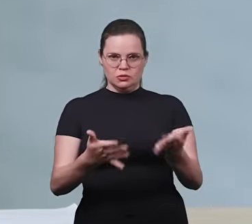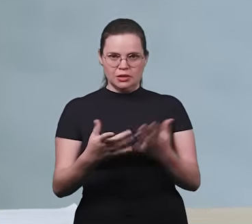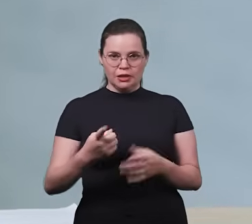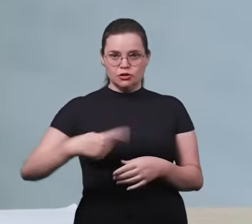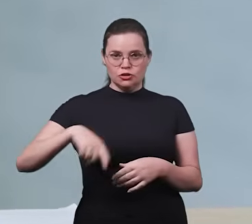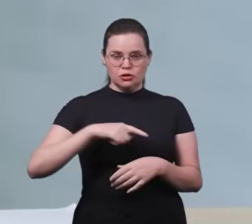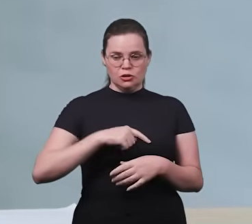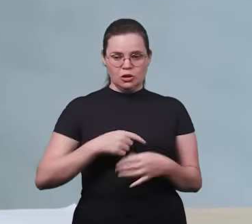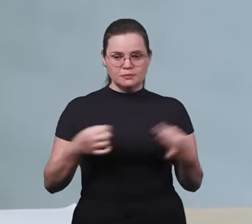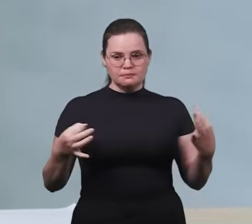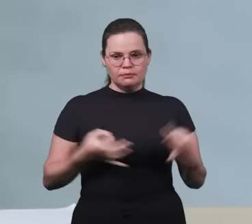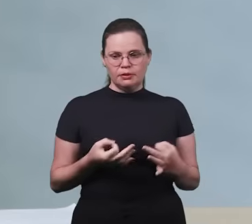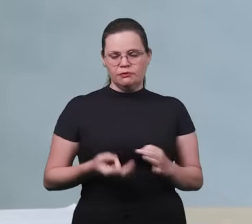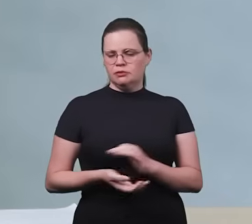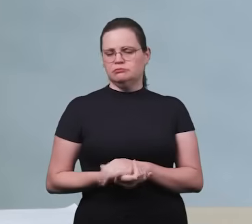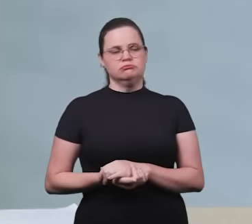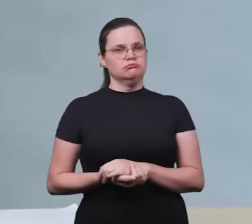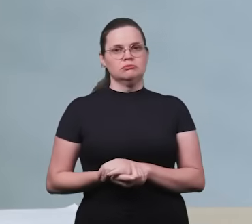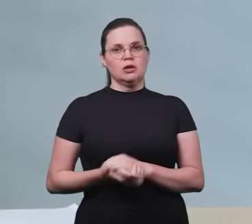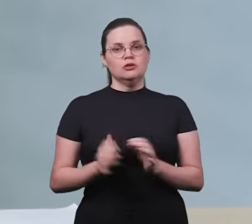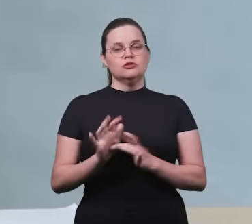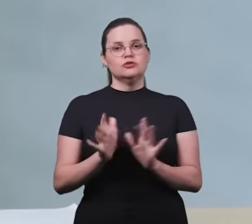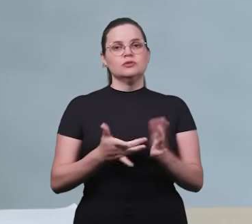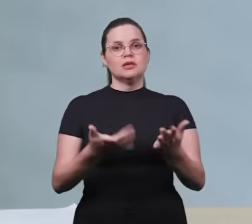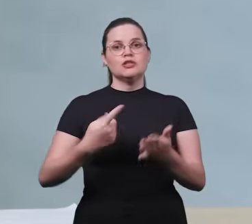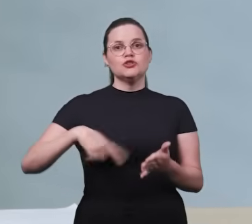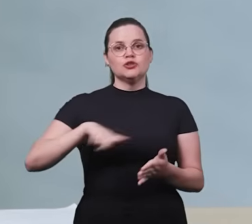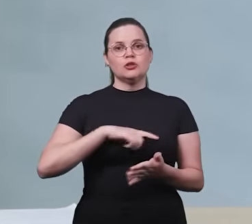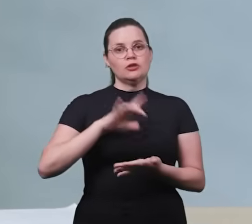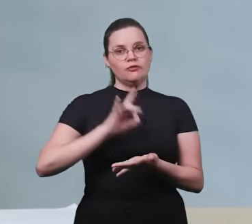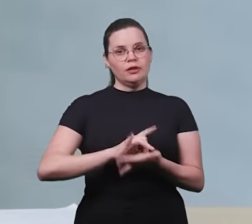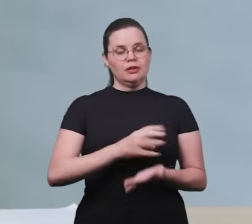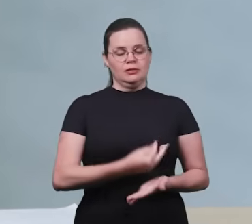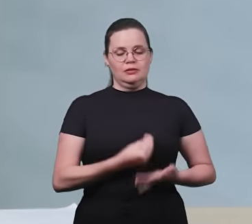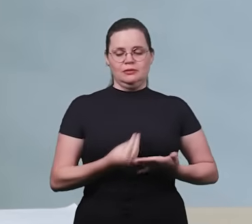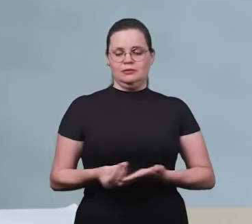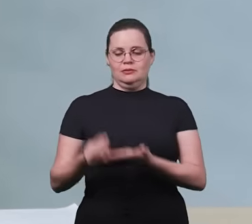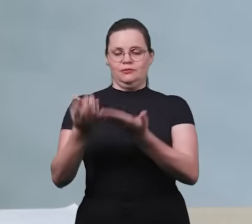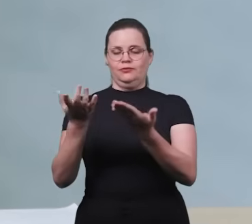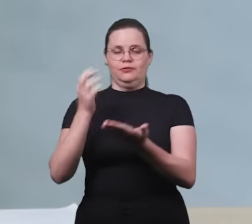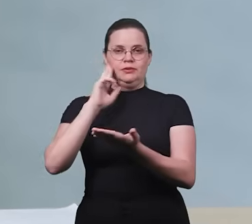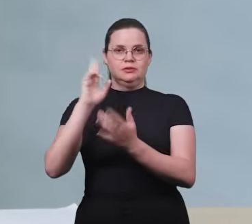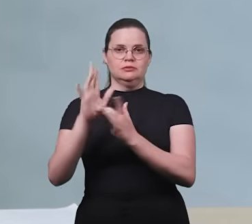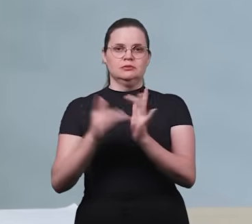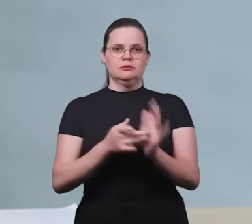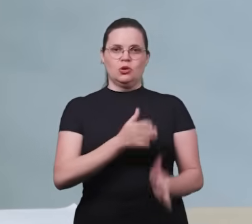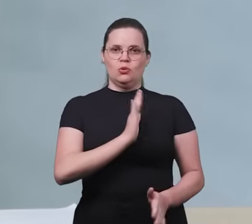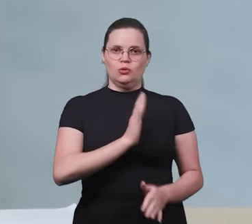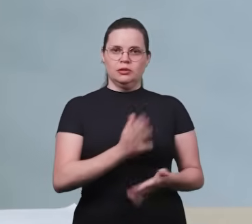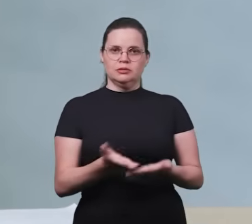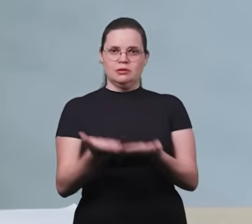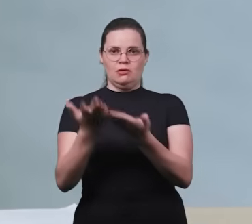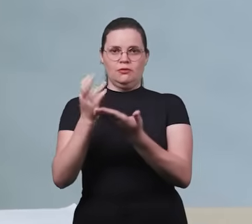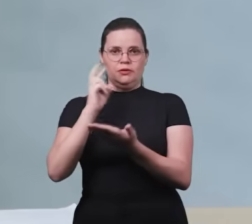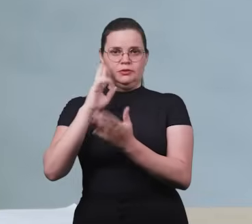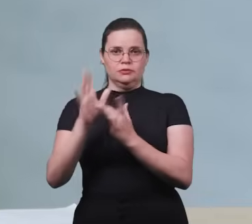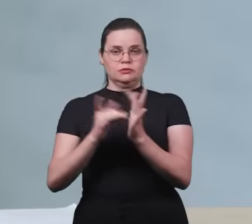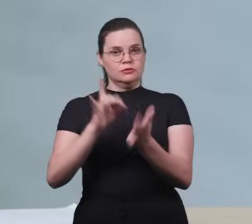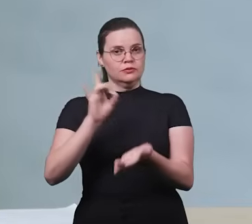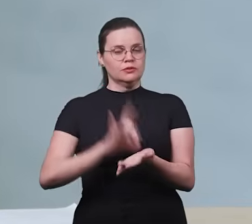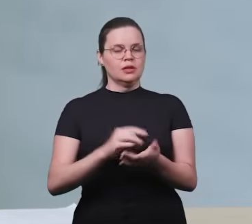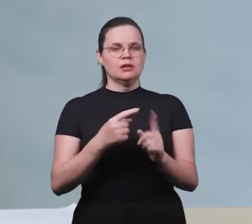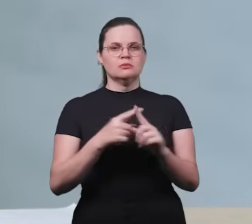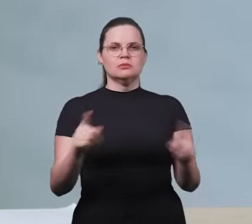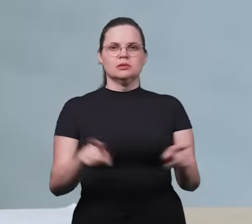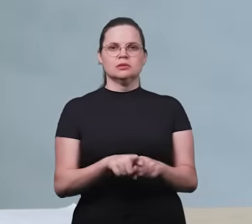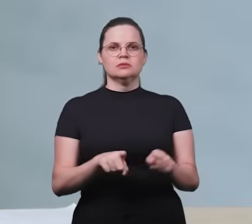entrega do homem, a entrega sincera, né? Espera única e exclusivamente que o homem ele entregue o seu coração de forma sincera. Mas por